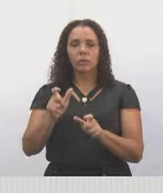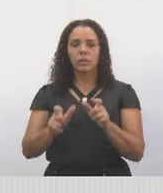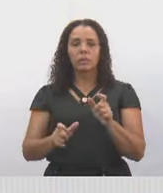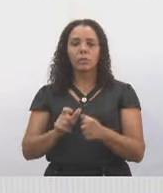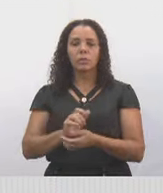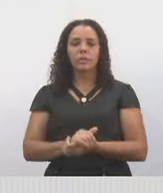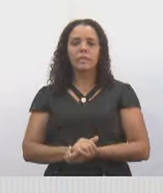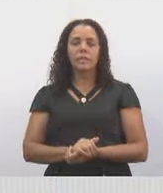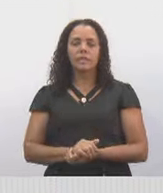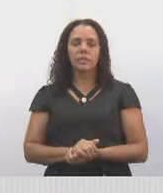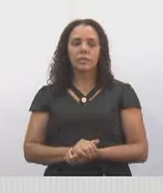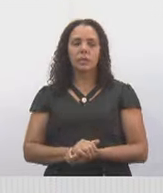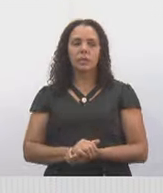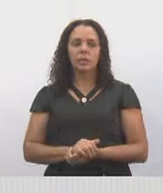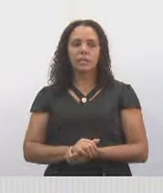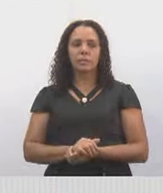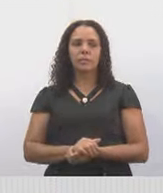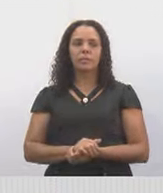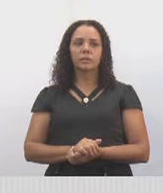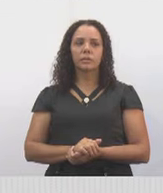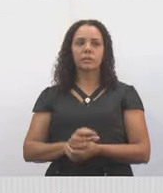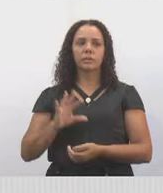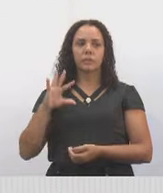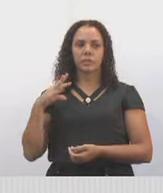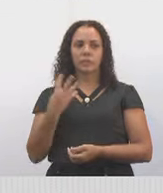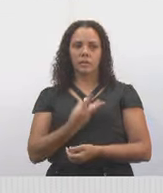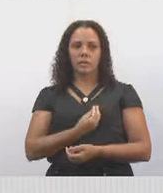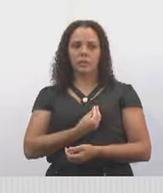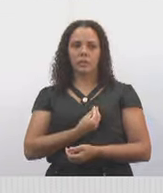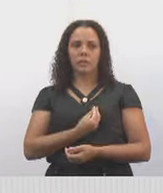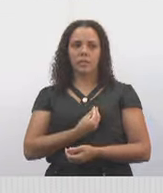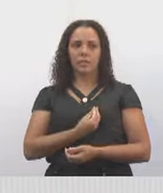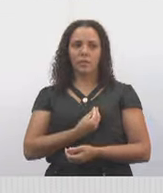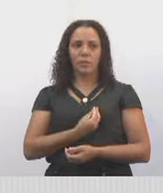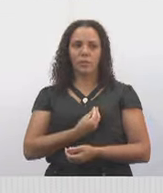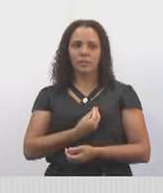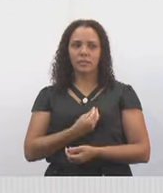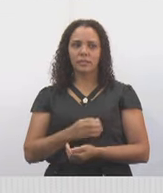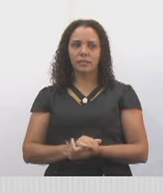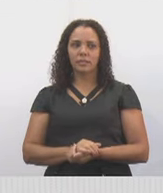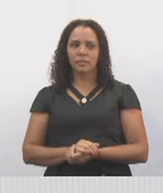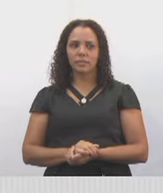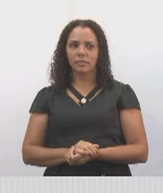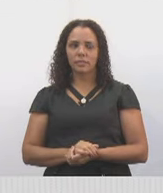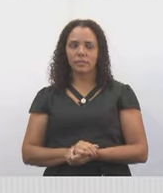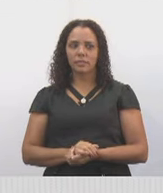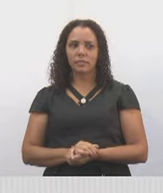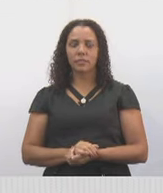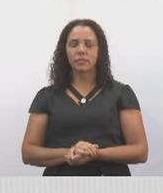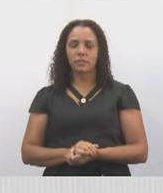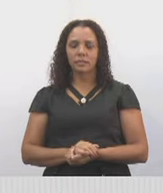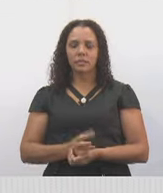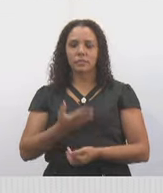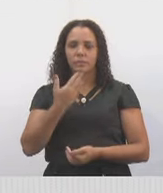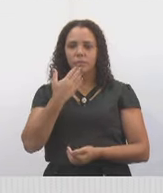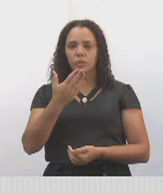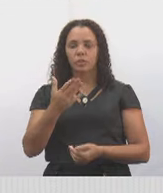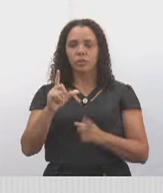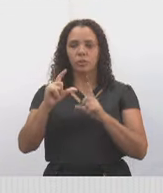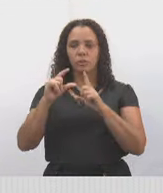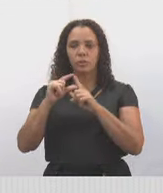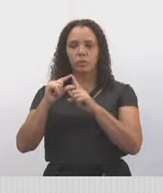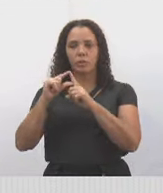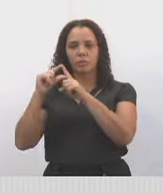transexual então você vê pediram para colocar ali a palavra parente eu acho que não